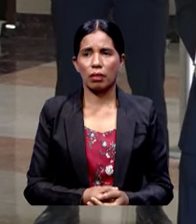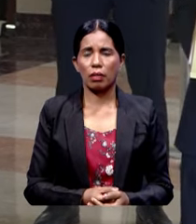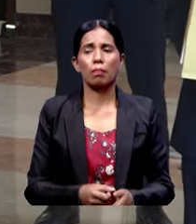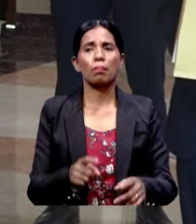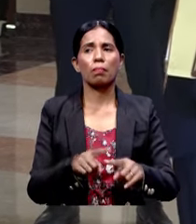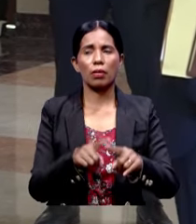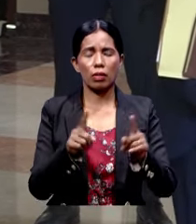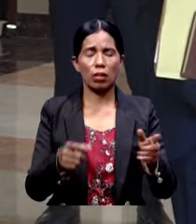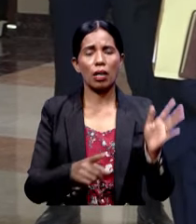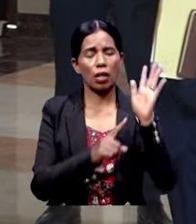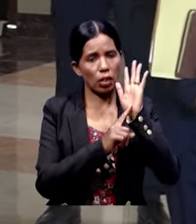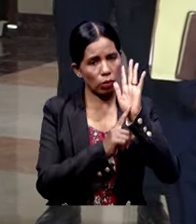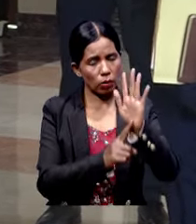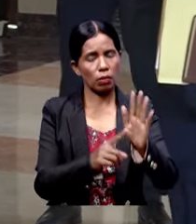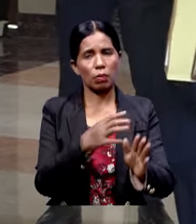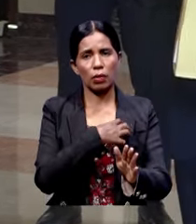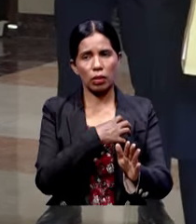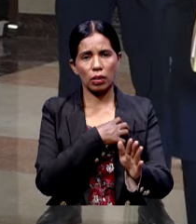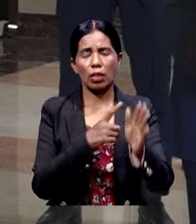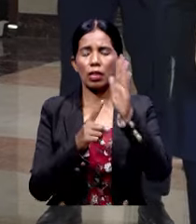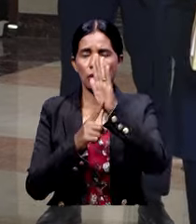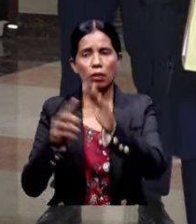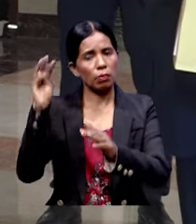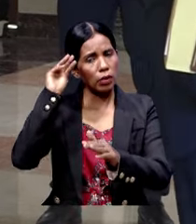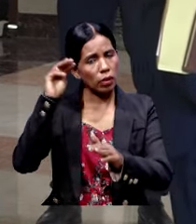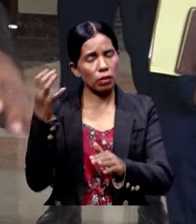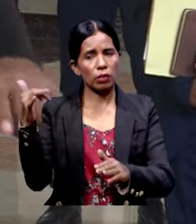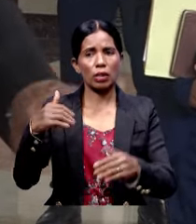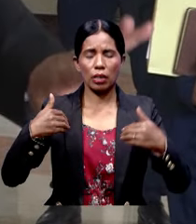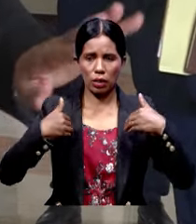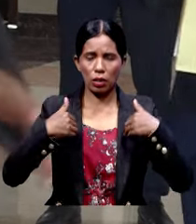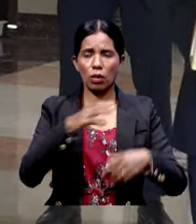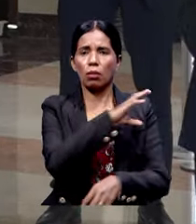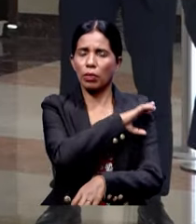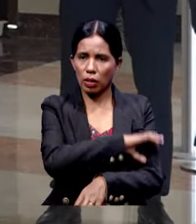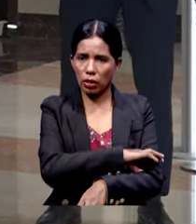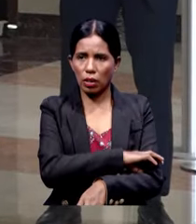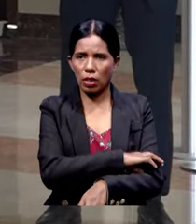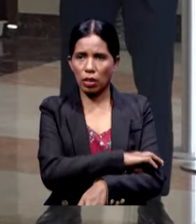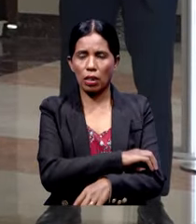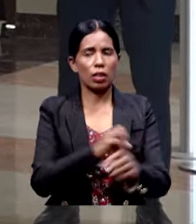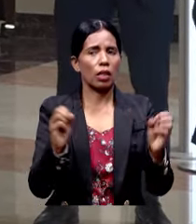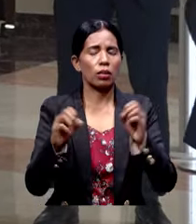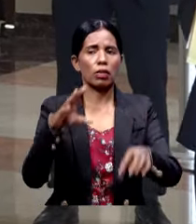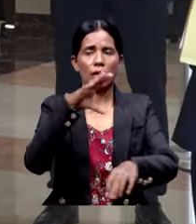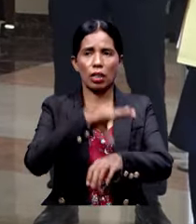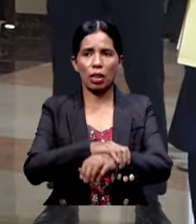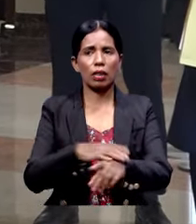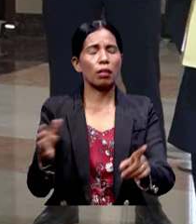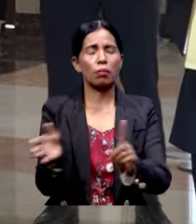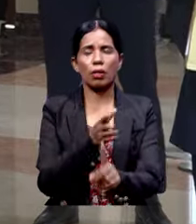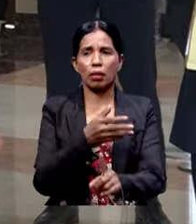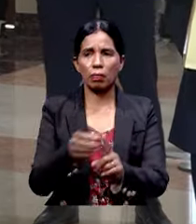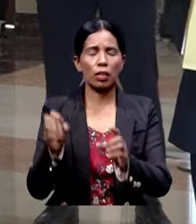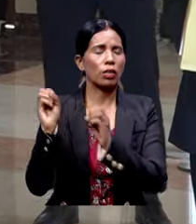mas, foi até na polícia, foi até na ministra, se não me competentes para, lá os de embacar, baco,